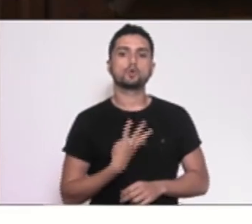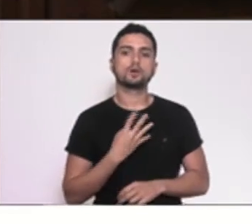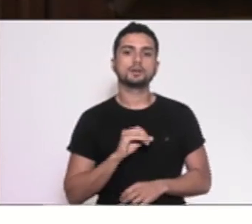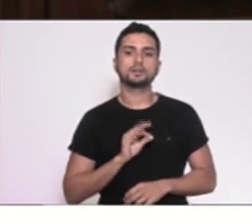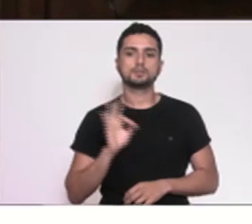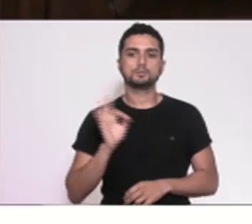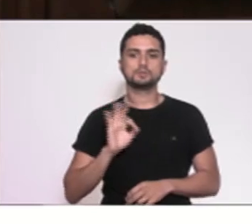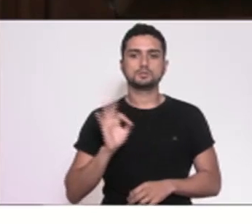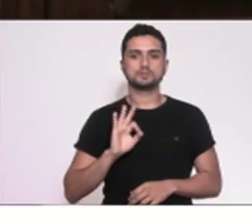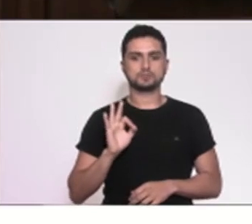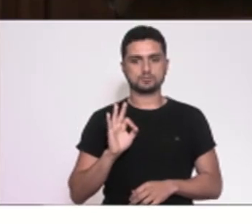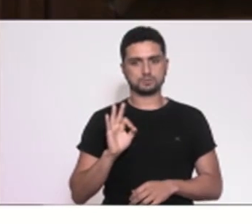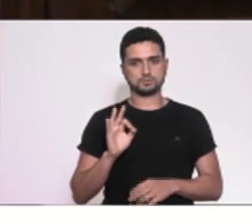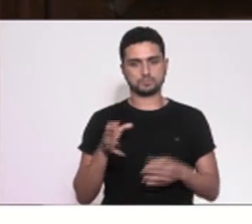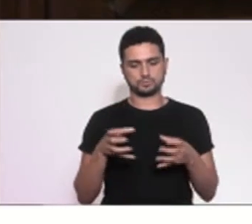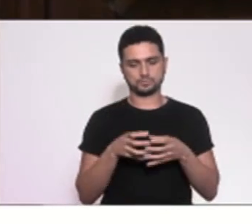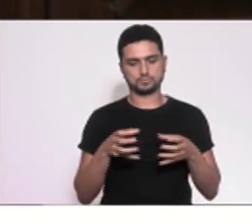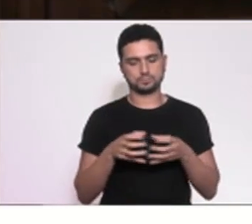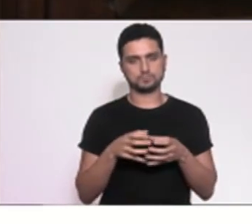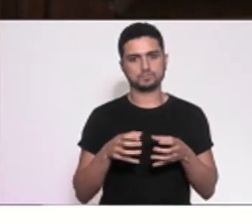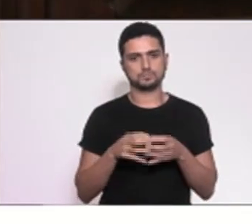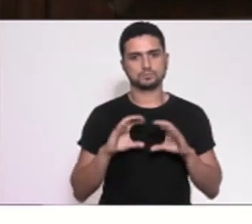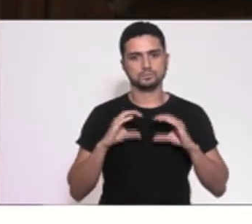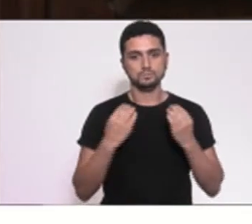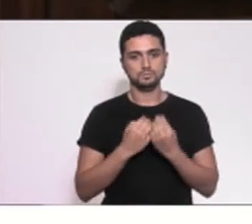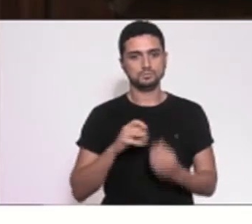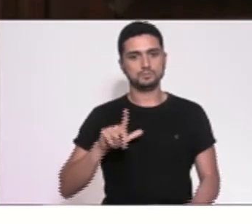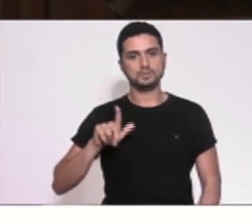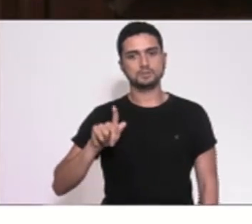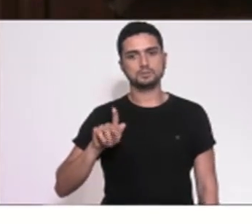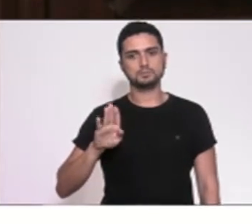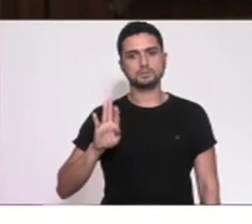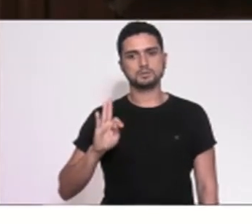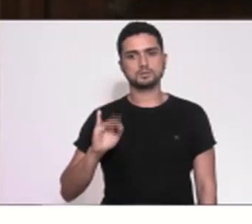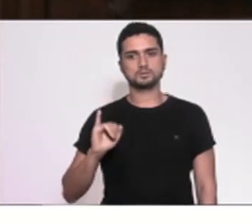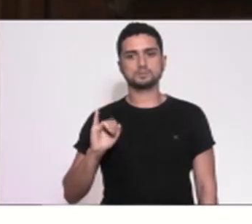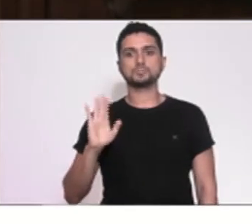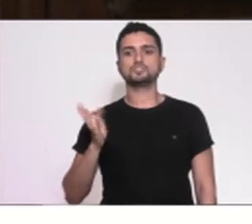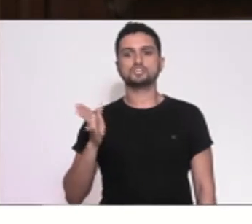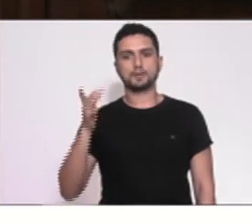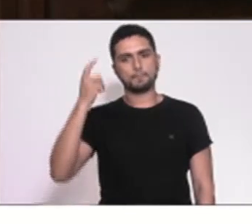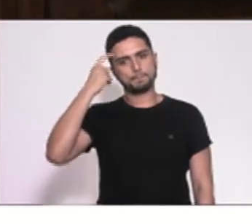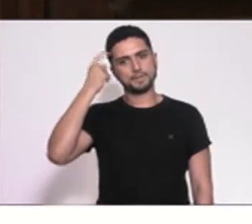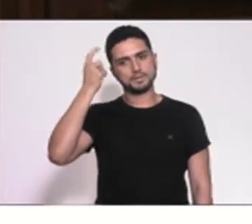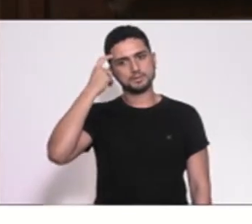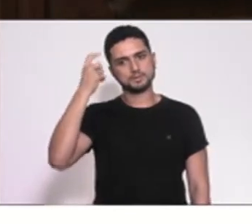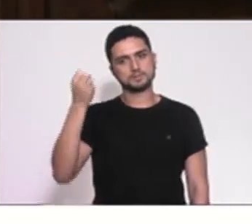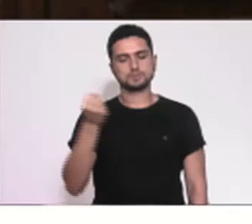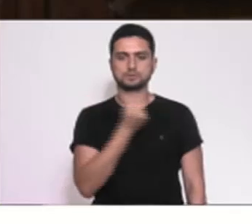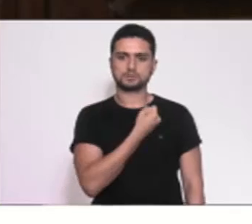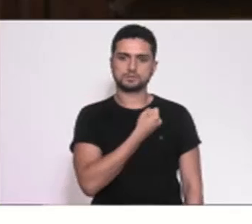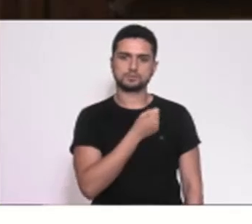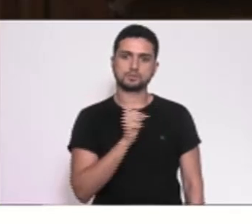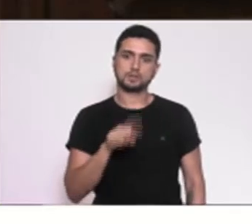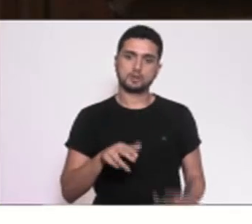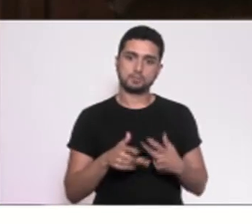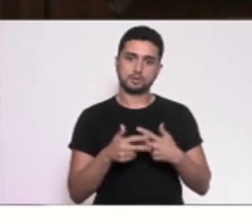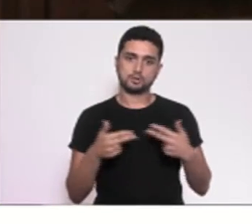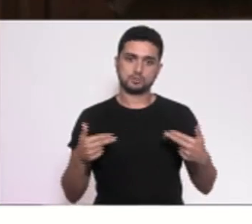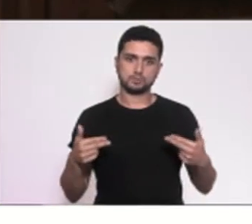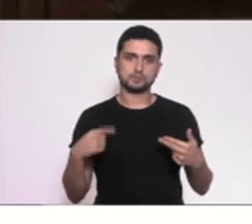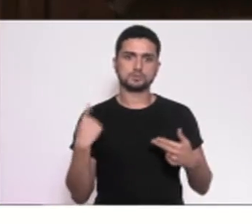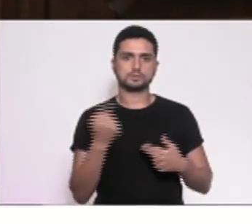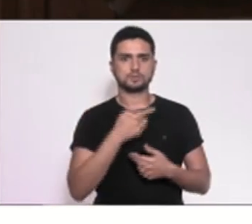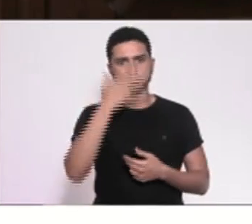dos LGBTIs já pensaram em suicídio. Ou seja, é algo que as pessoas passam concretamente nas